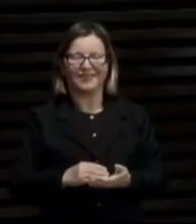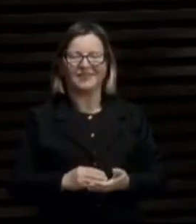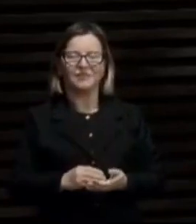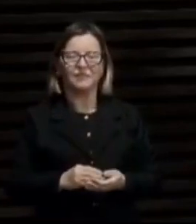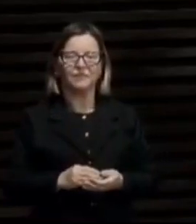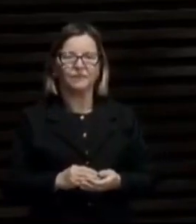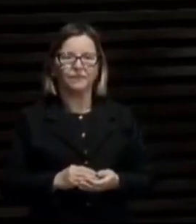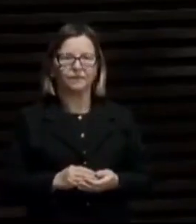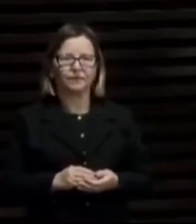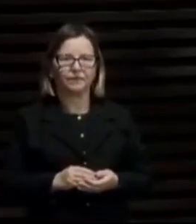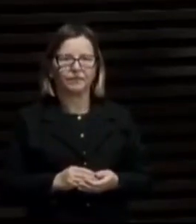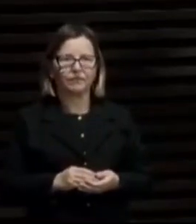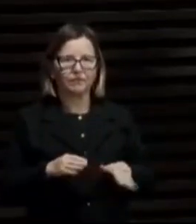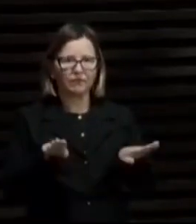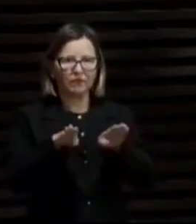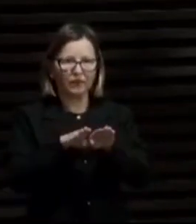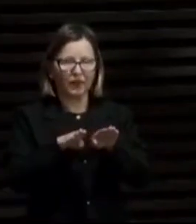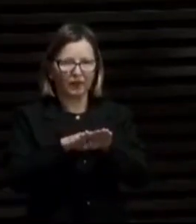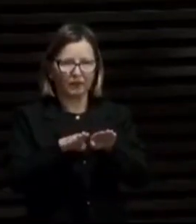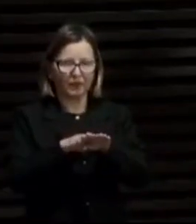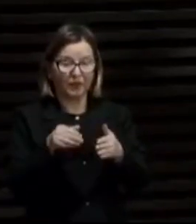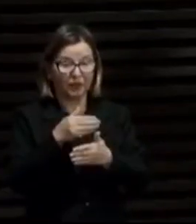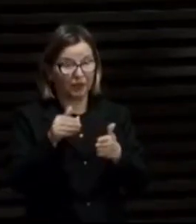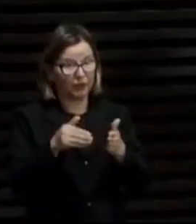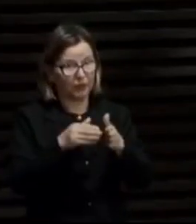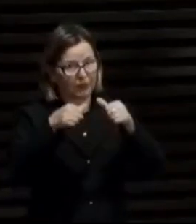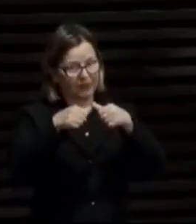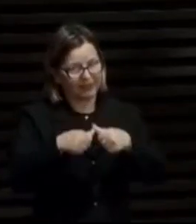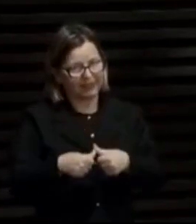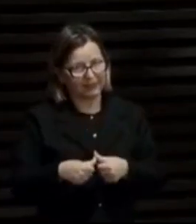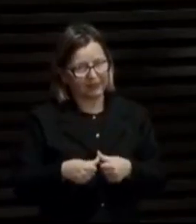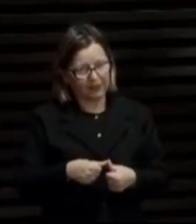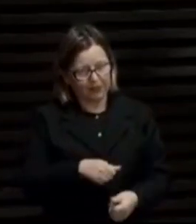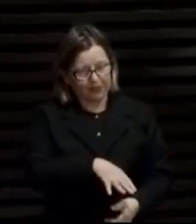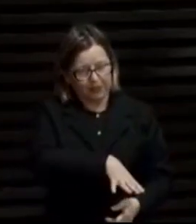Igualmente, de tudo isto, olha bem, ira,